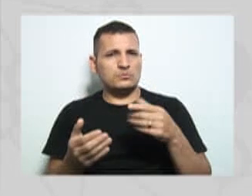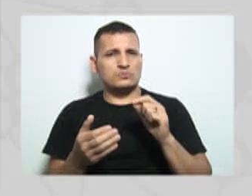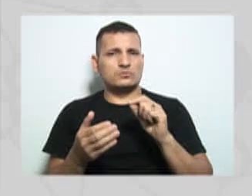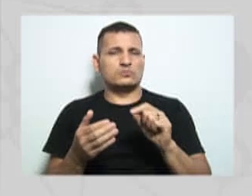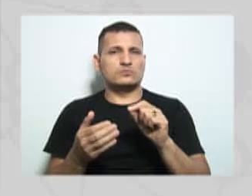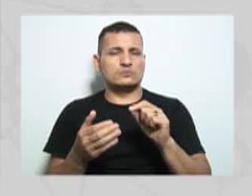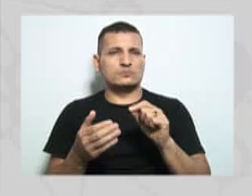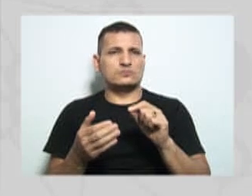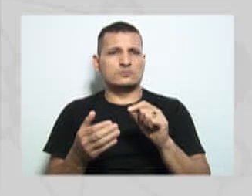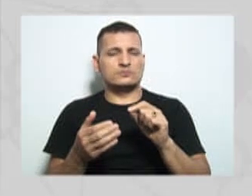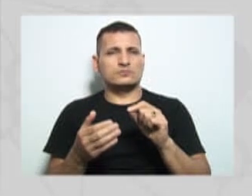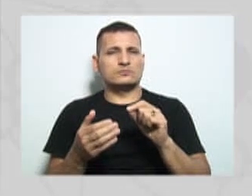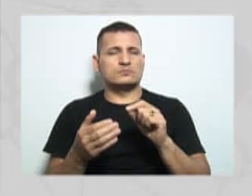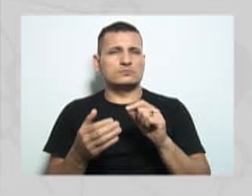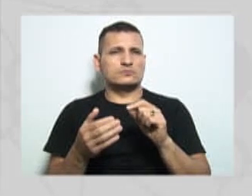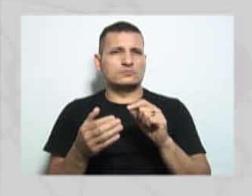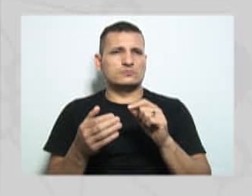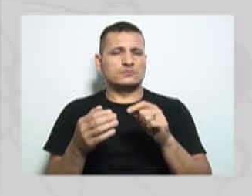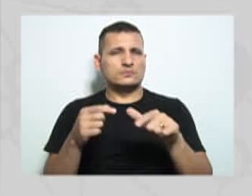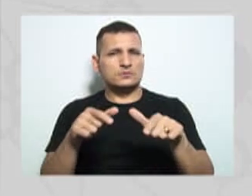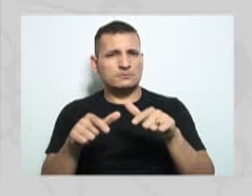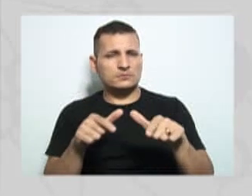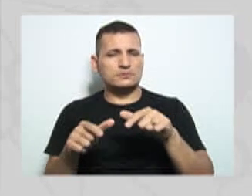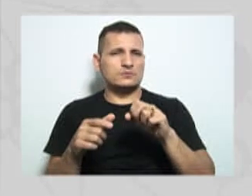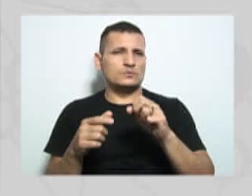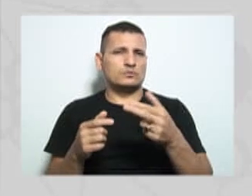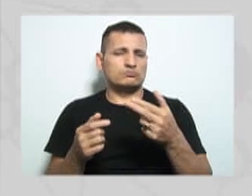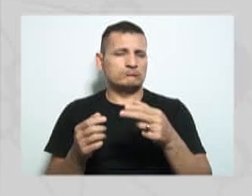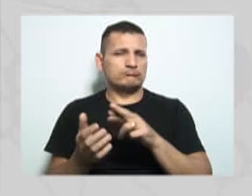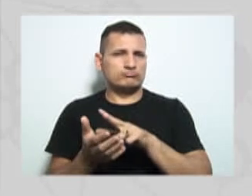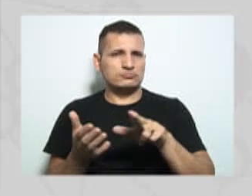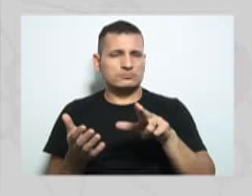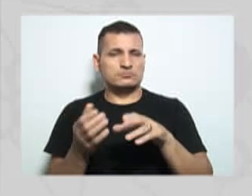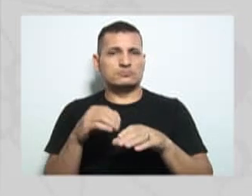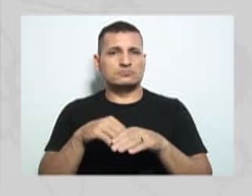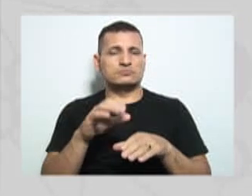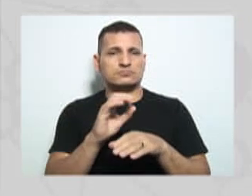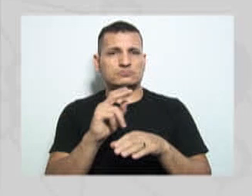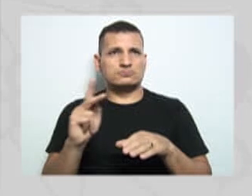recrutamento, colocação ou fornecimento de mão de obra.